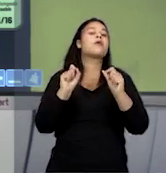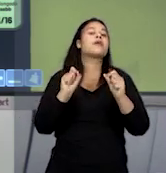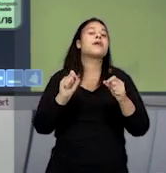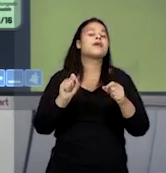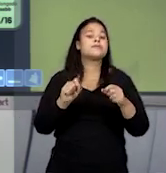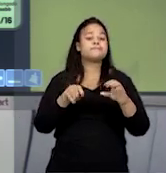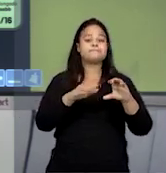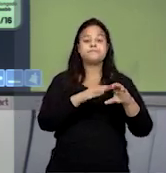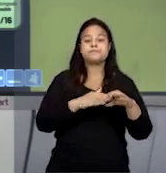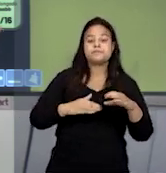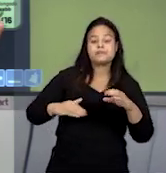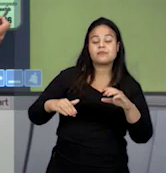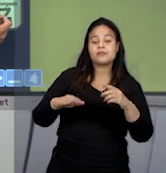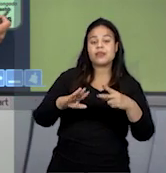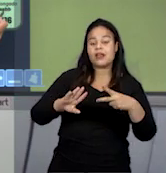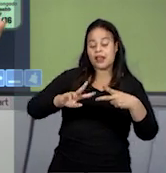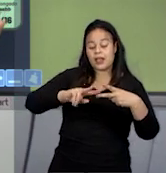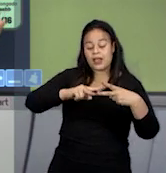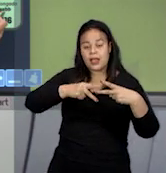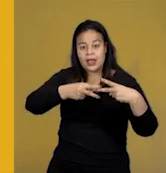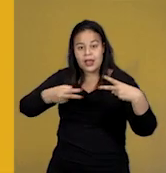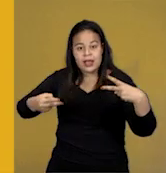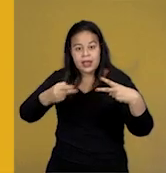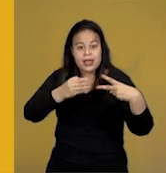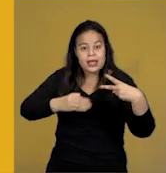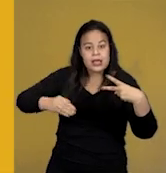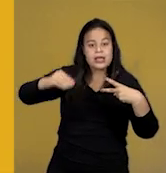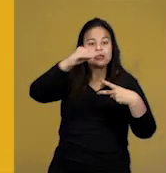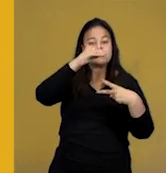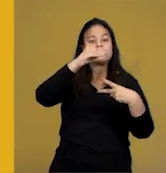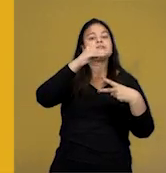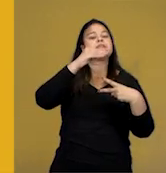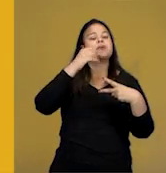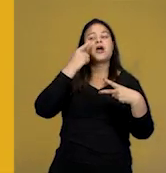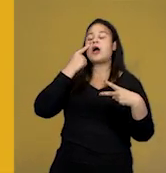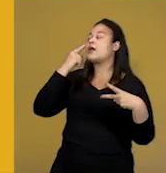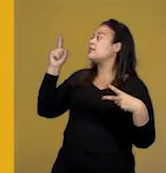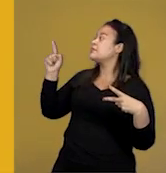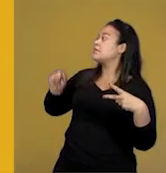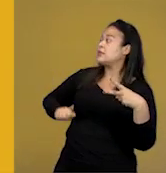Quando isso vai acontecer, olha, reparem que, ó, azinho, azinho, bezinho, bezinho.